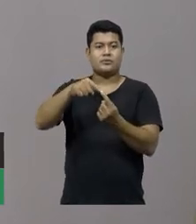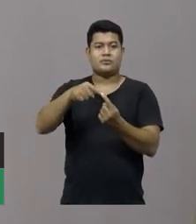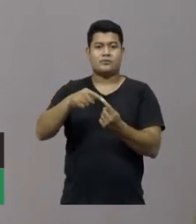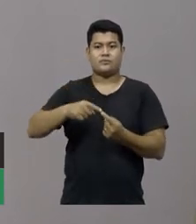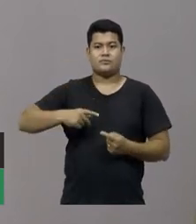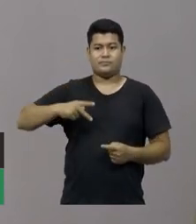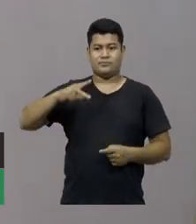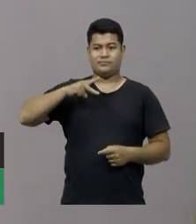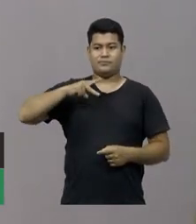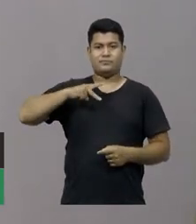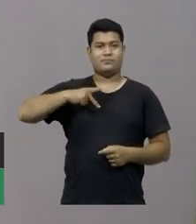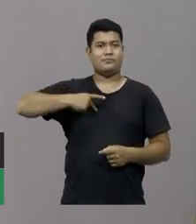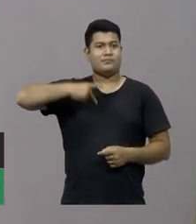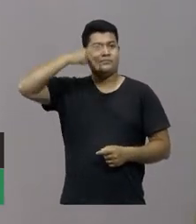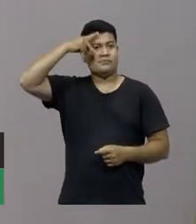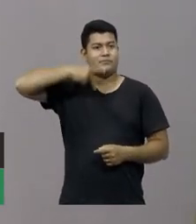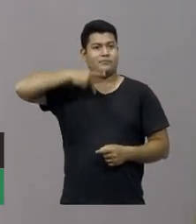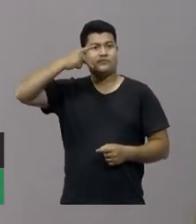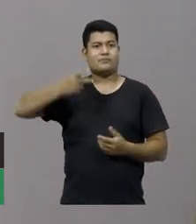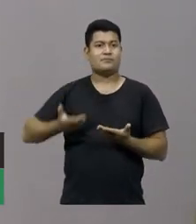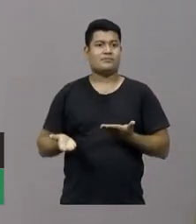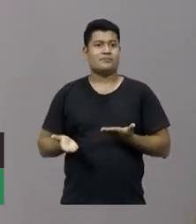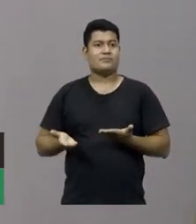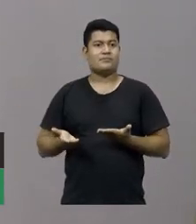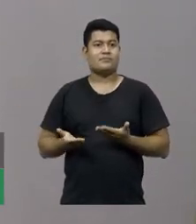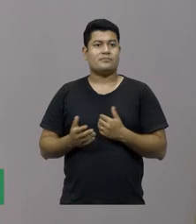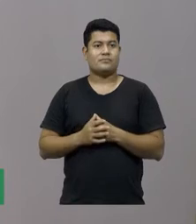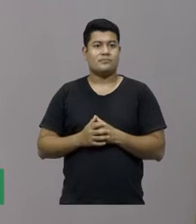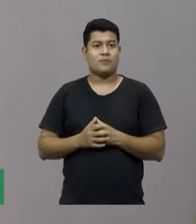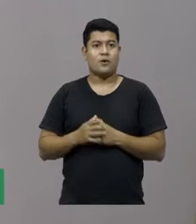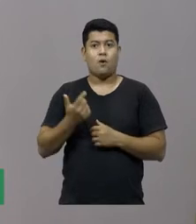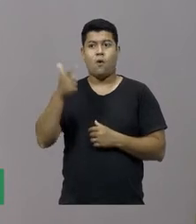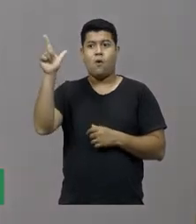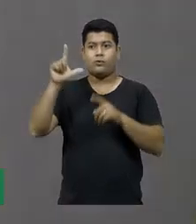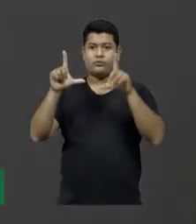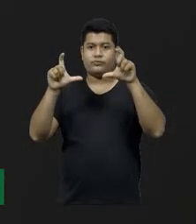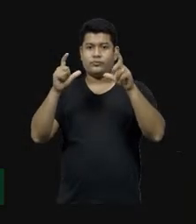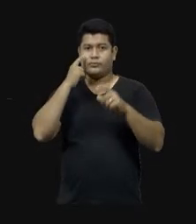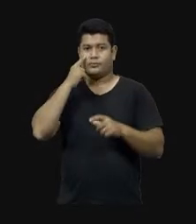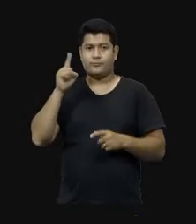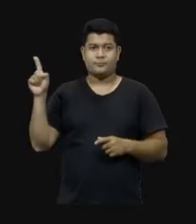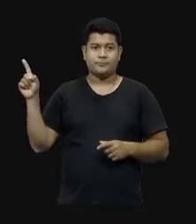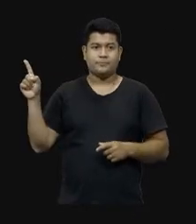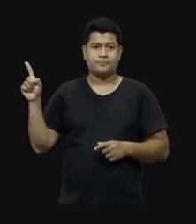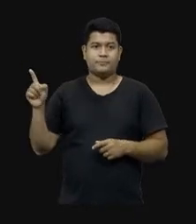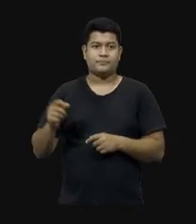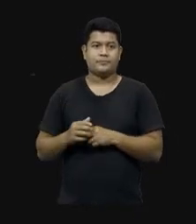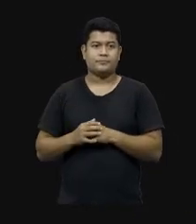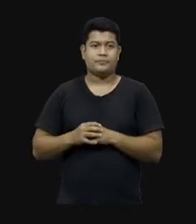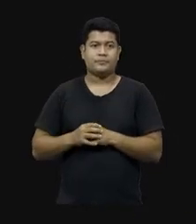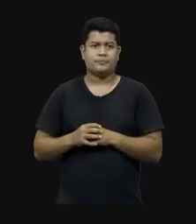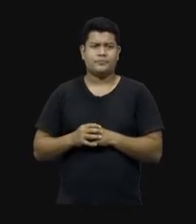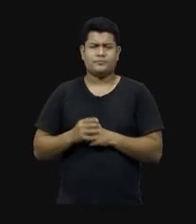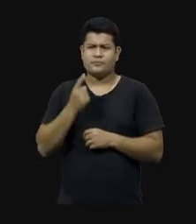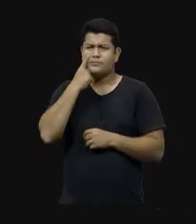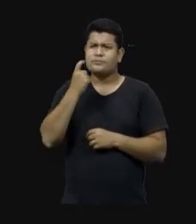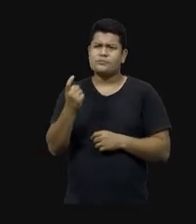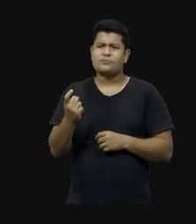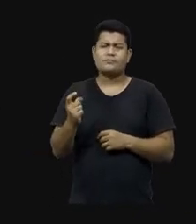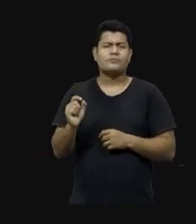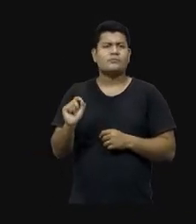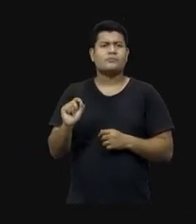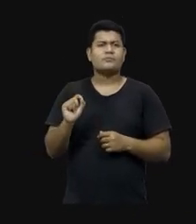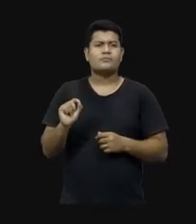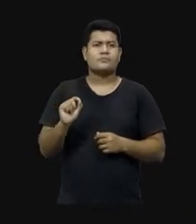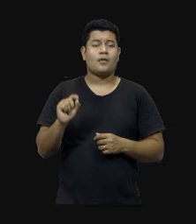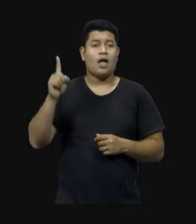Uma outra foto? Olha só essa foto aí, que interessante. Essa foto